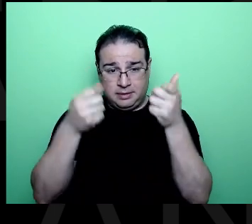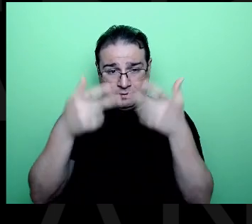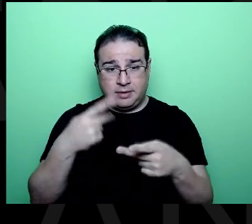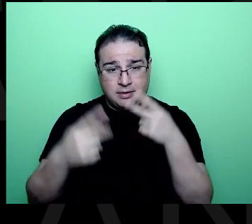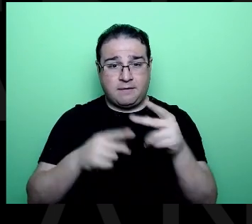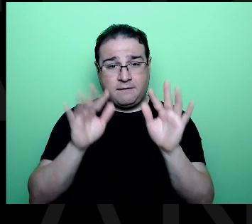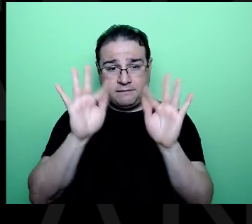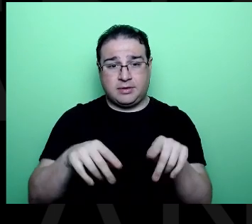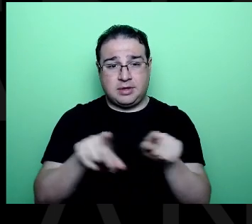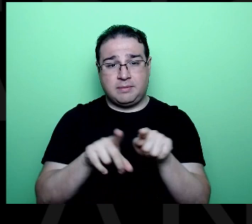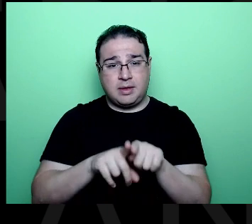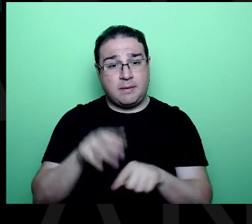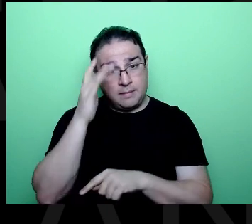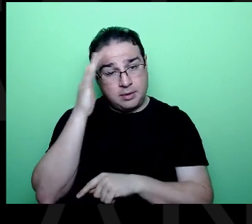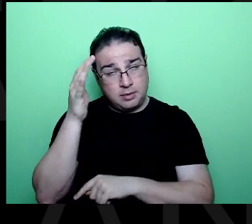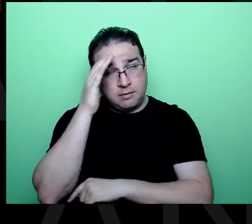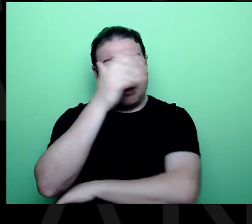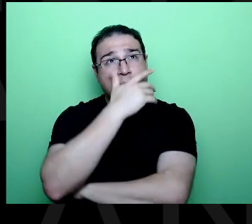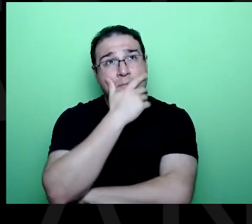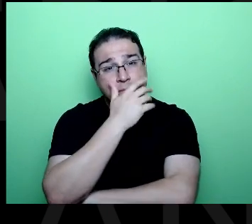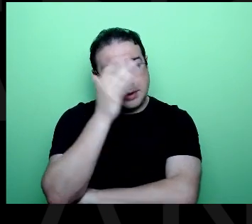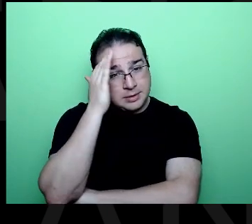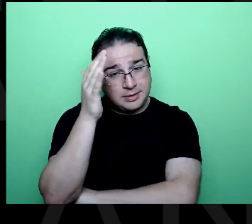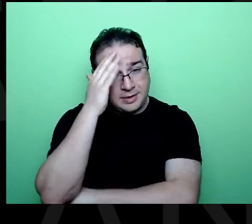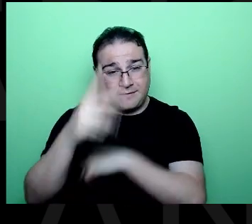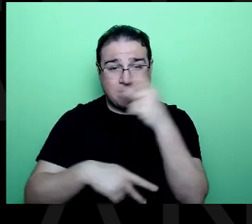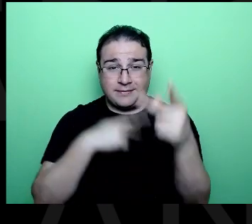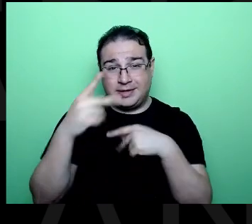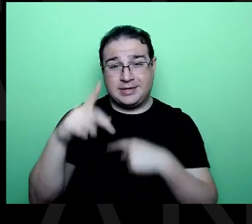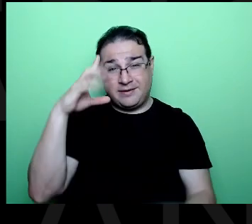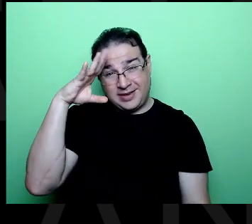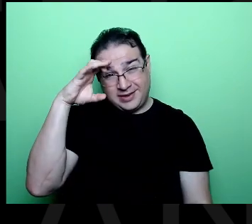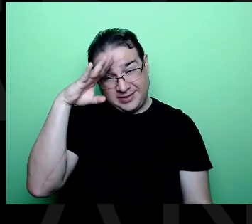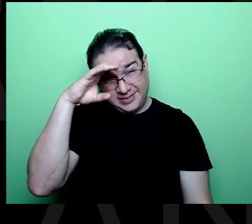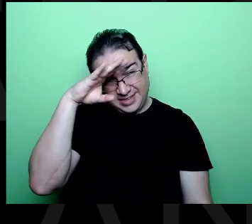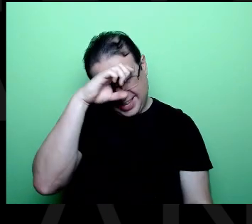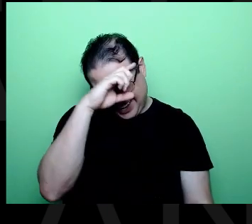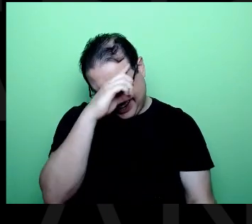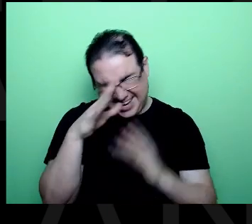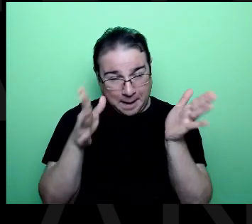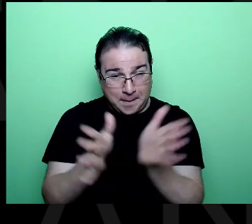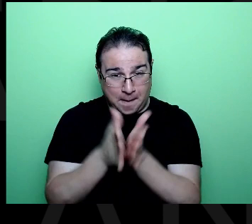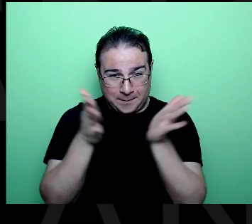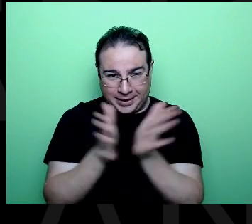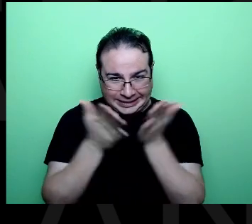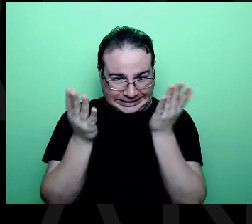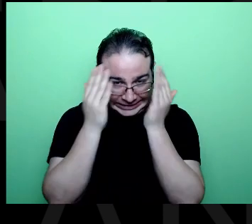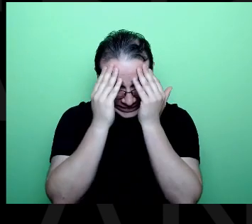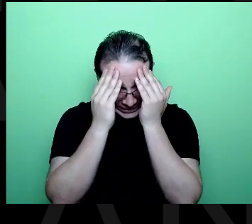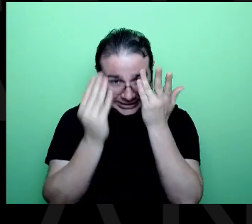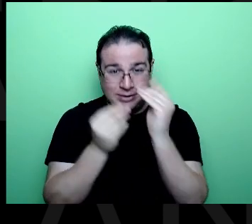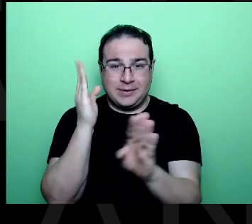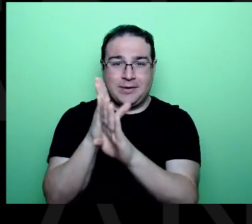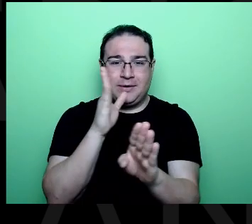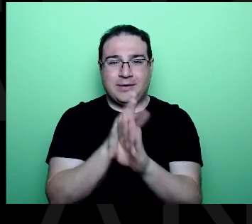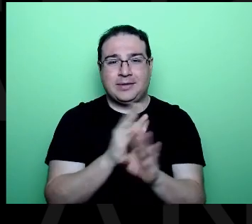uma coisinha, né, que eu fiquei aqui catastrófica falando das dificuldades, da pobreza, da dificuldade de encontrar o